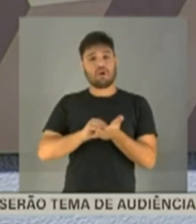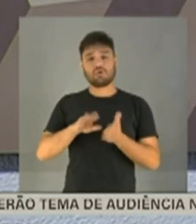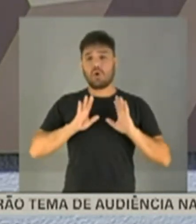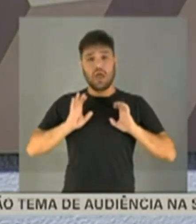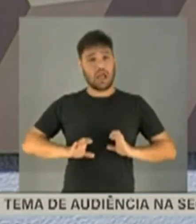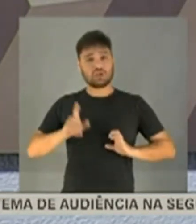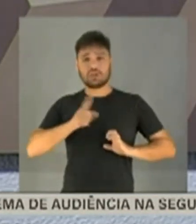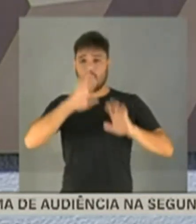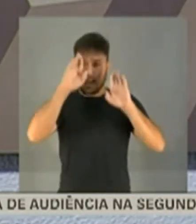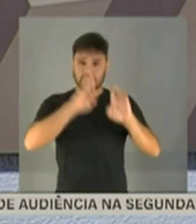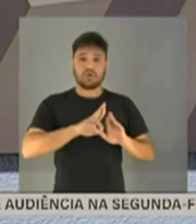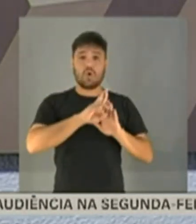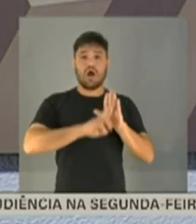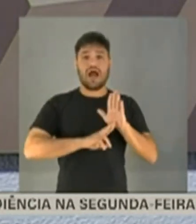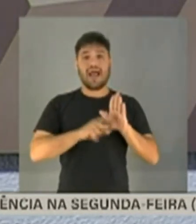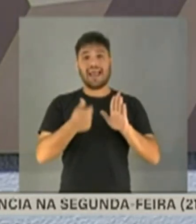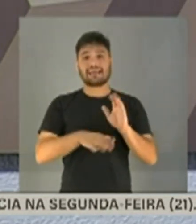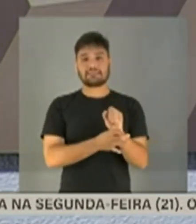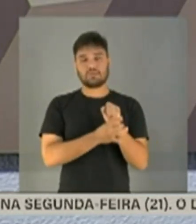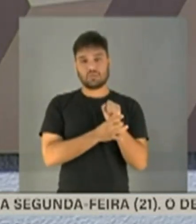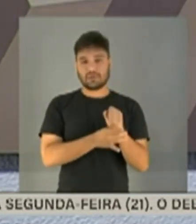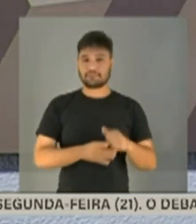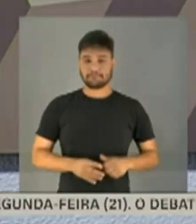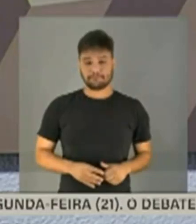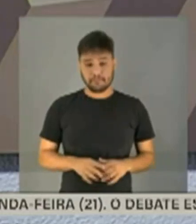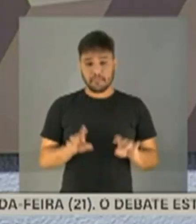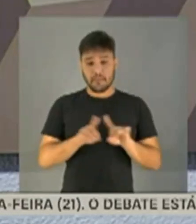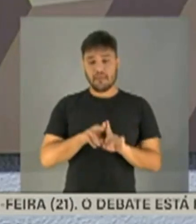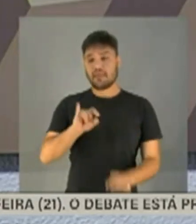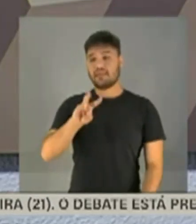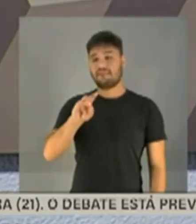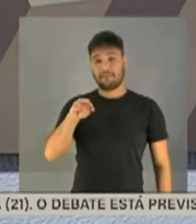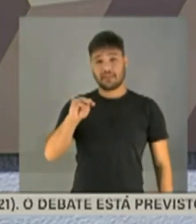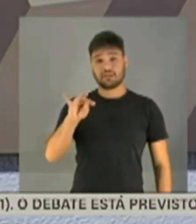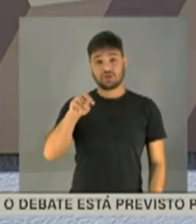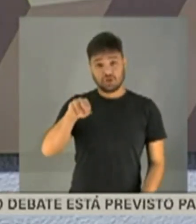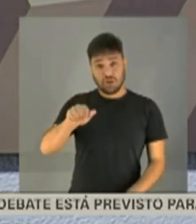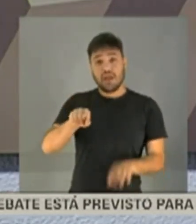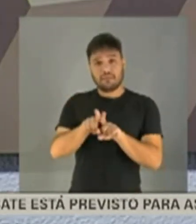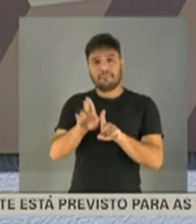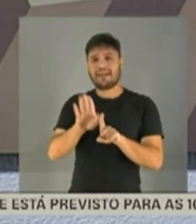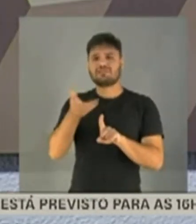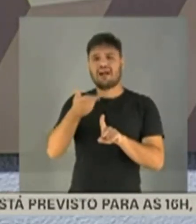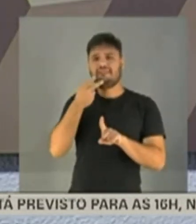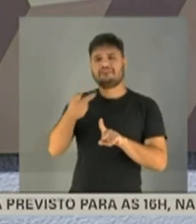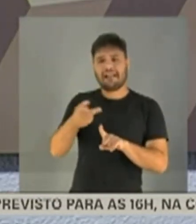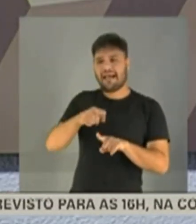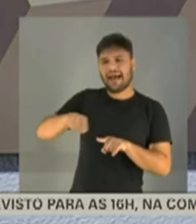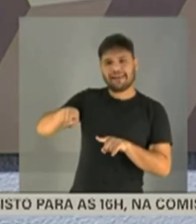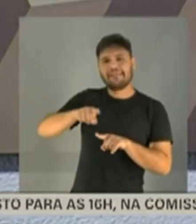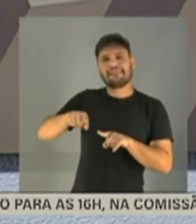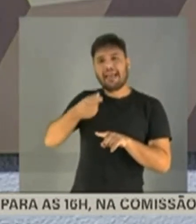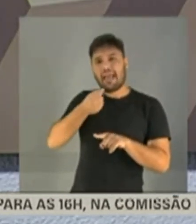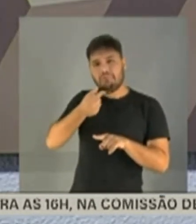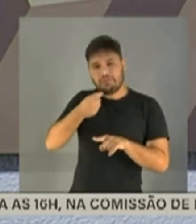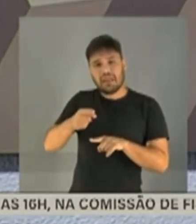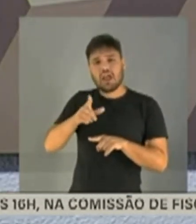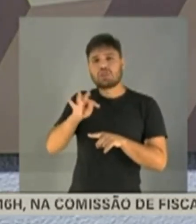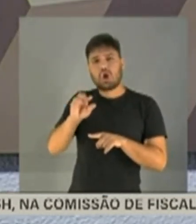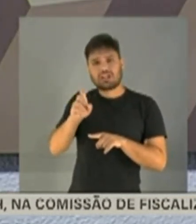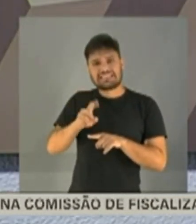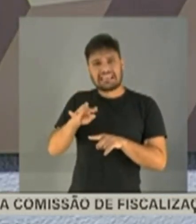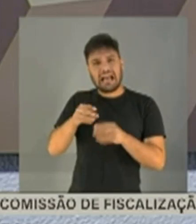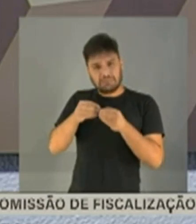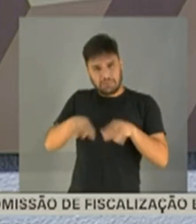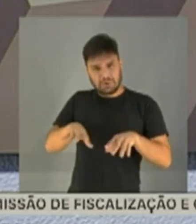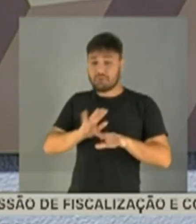respeitou os princípios básicos de biossegurança. A ivermectina foi alardeado durante o tempo aí que ela causaria hepatotoxicidade. Isso é uma mentira, isso